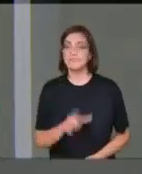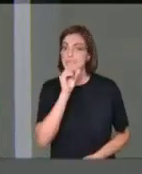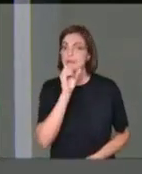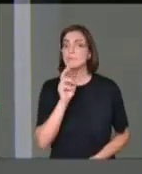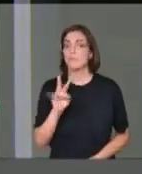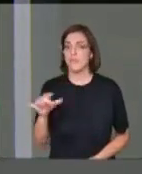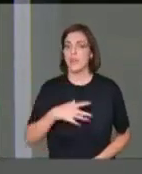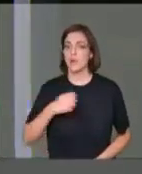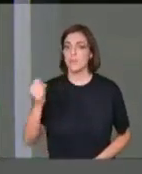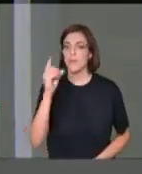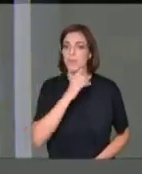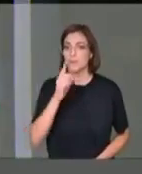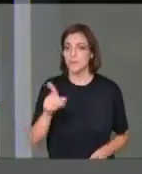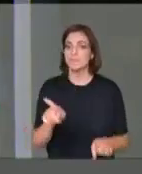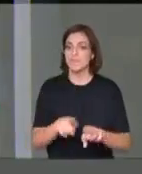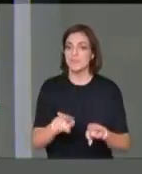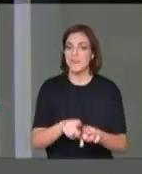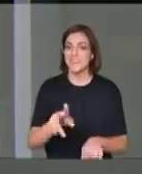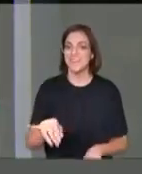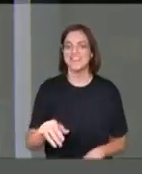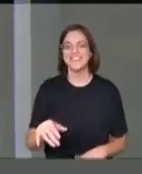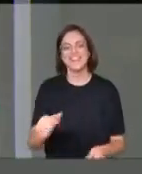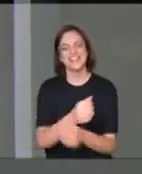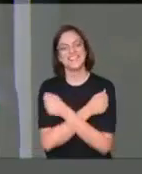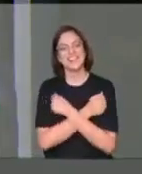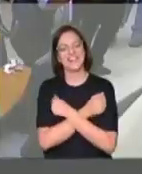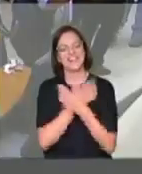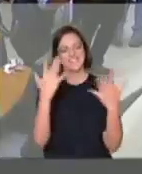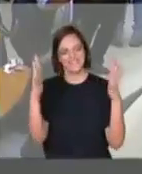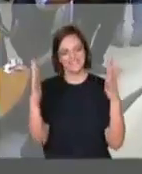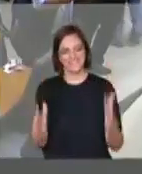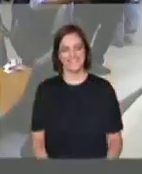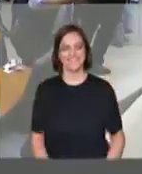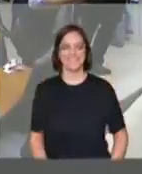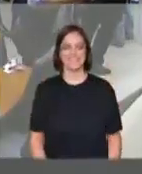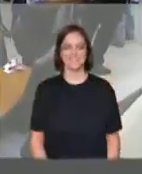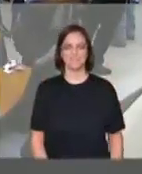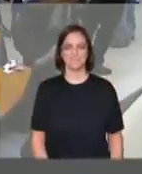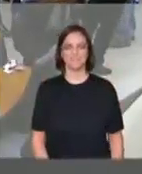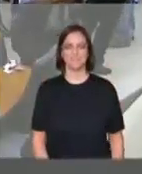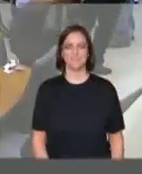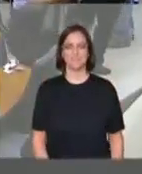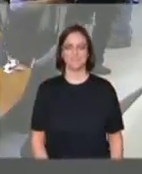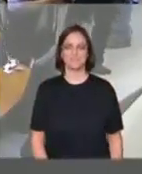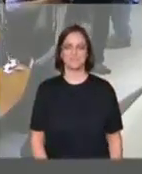campeão e domingo também. Então, abraço grande e parabéns, presidente.